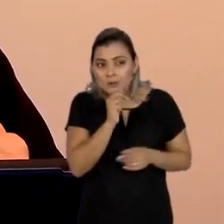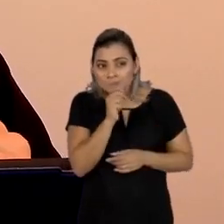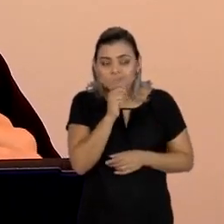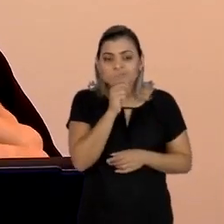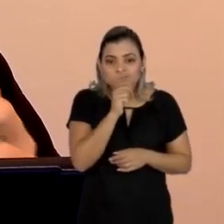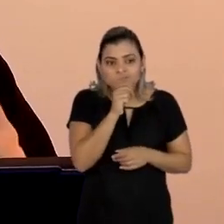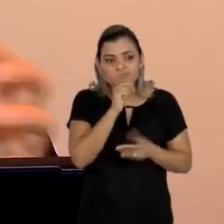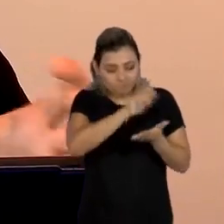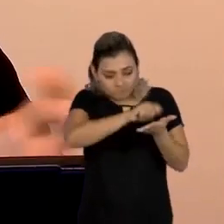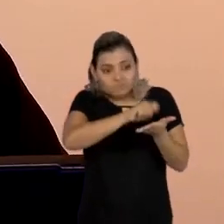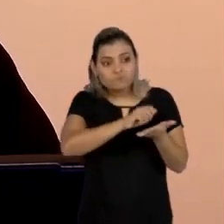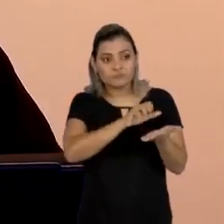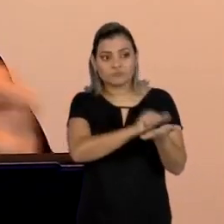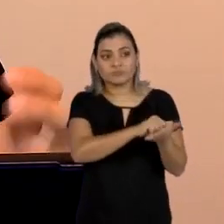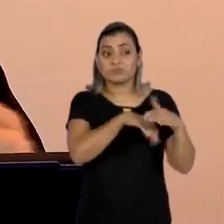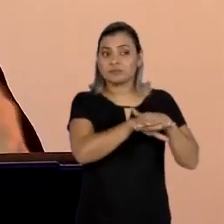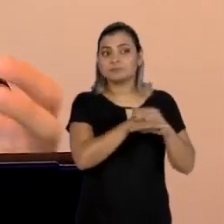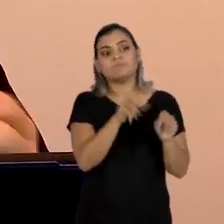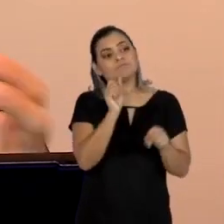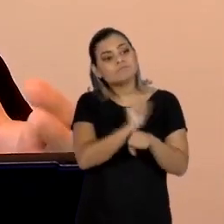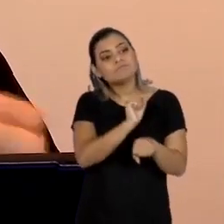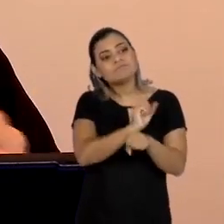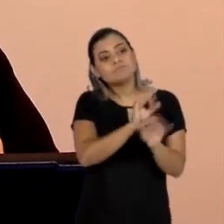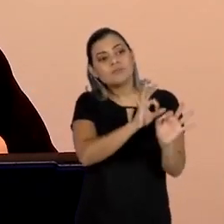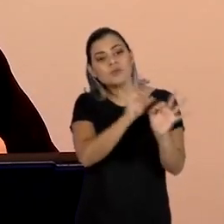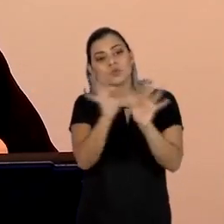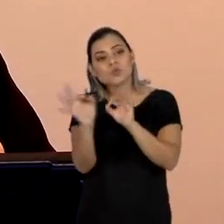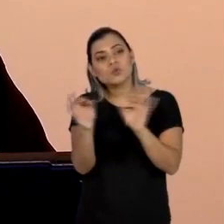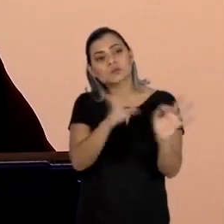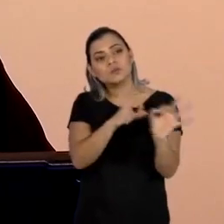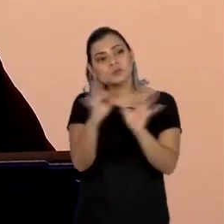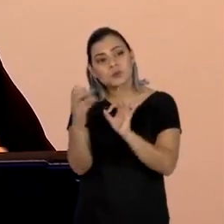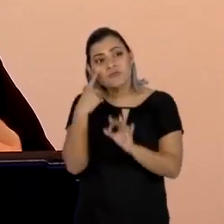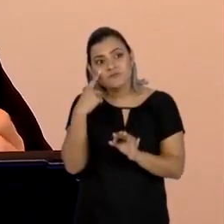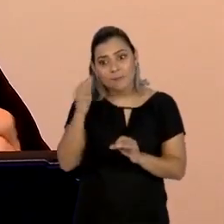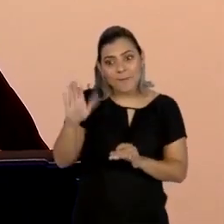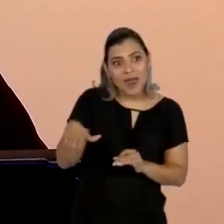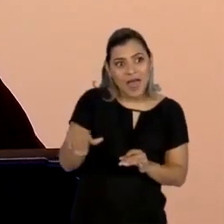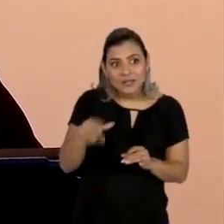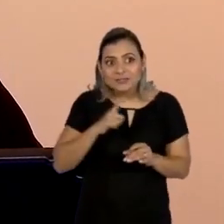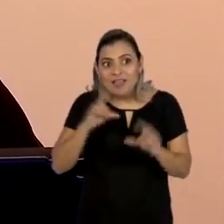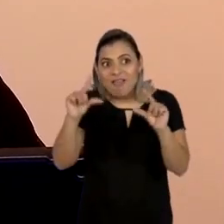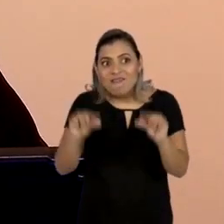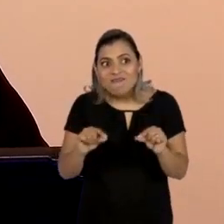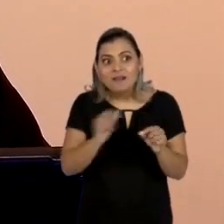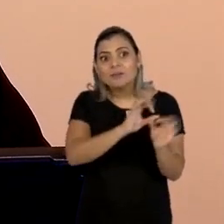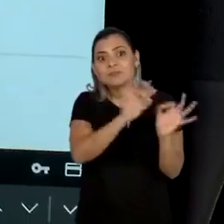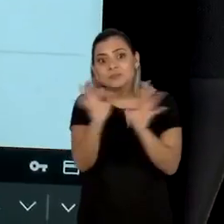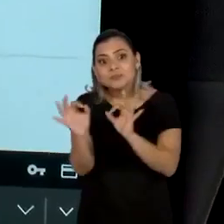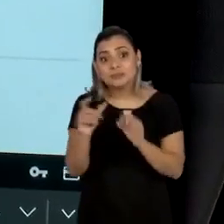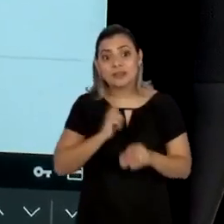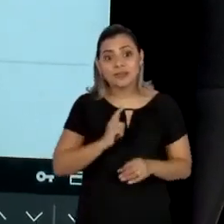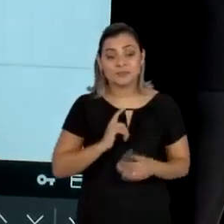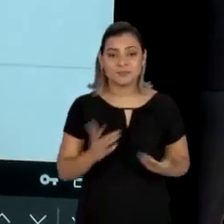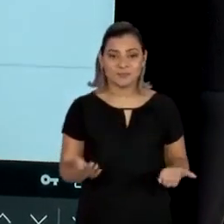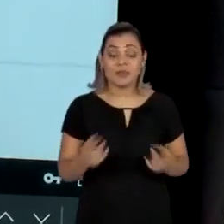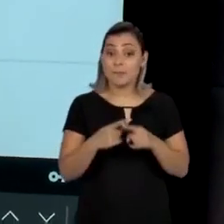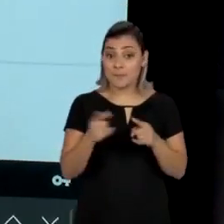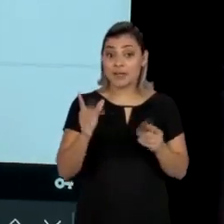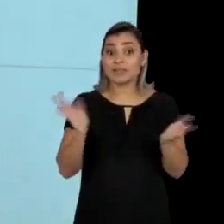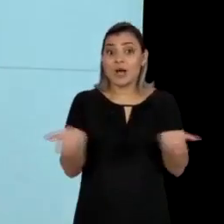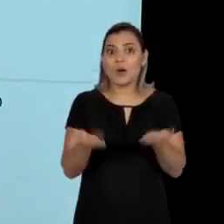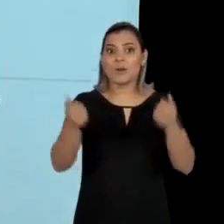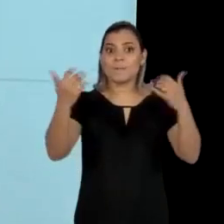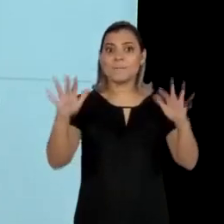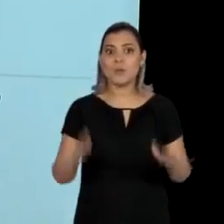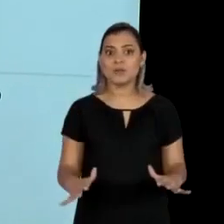e, eventualmente, acompanho, faço um monitoramento aí para ver se ele vai diminuir na Black Friday ou não. Com as ofertas da